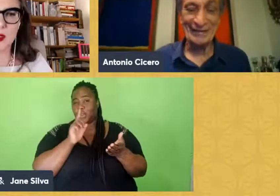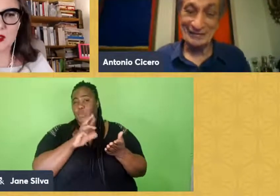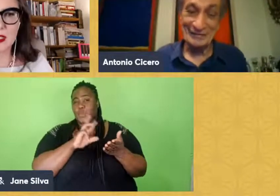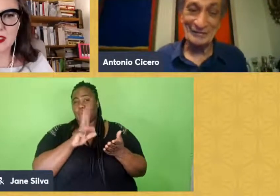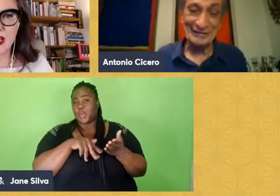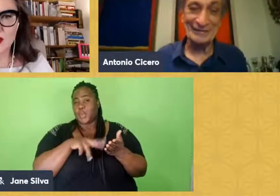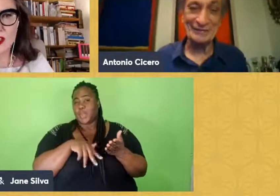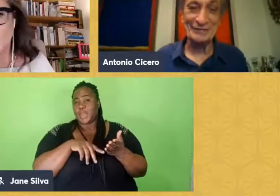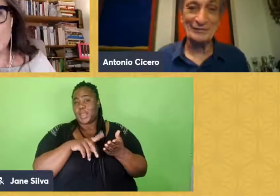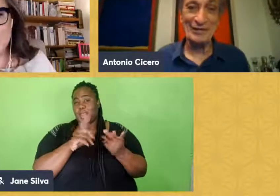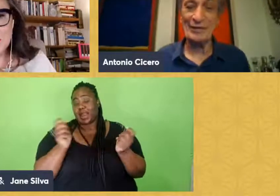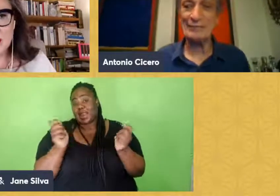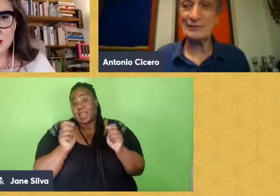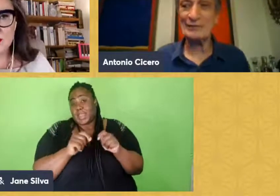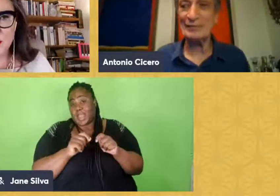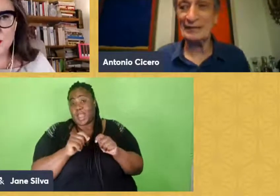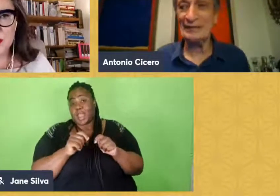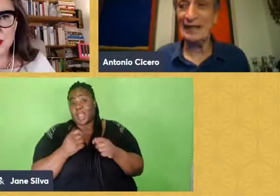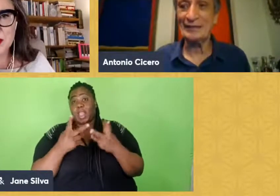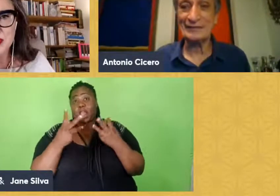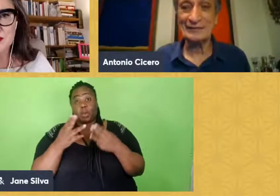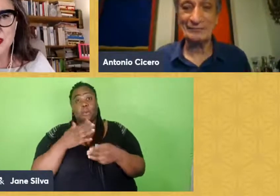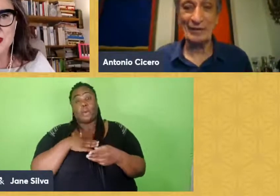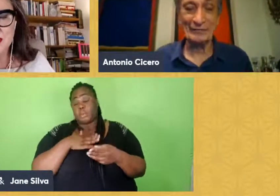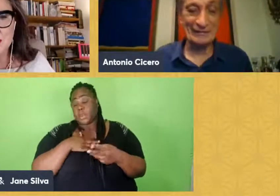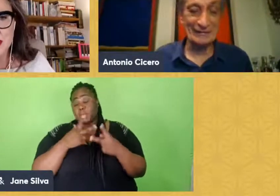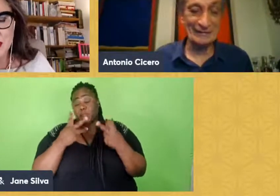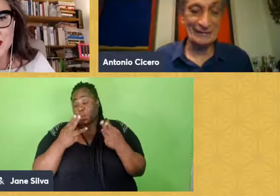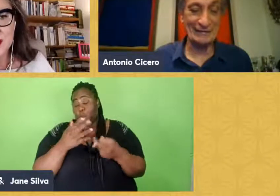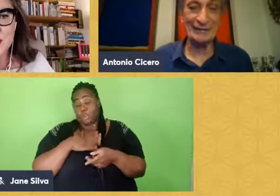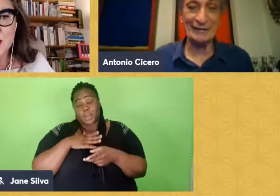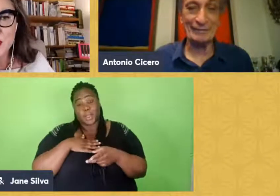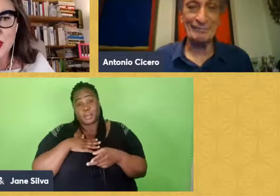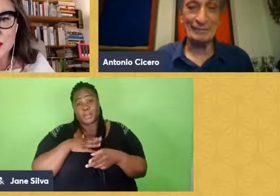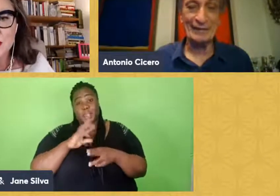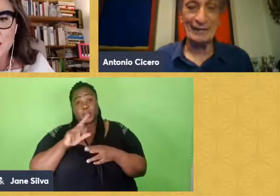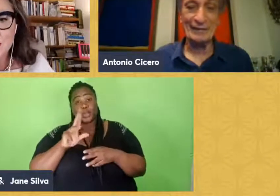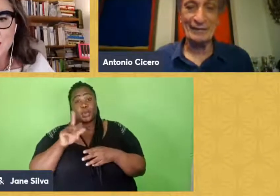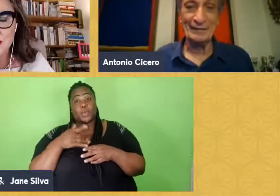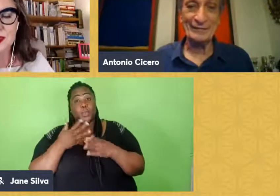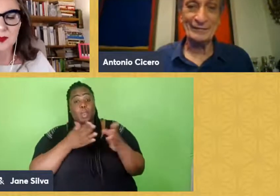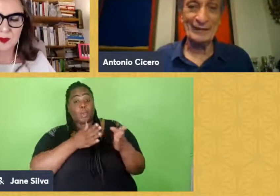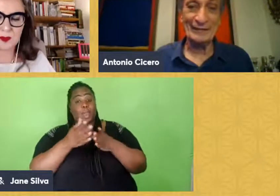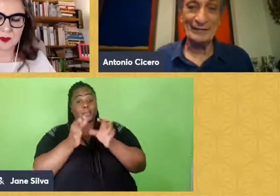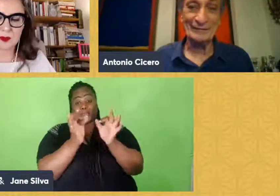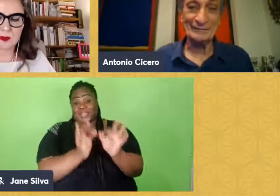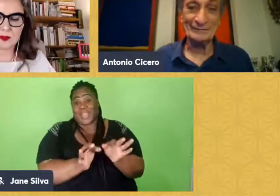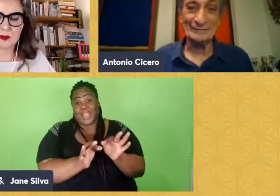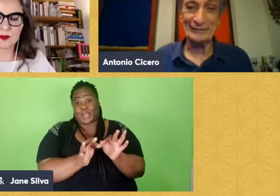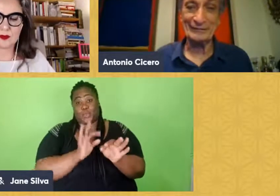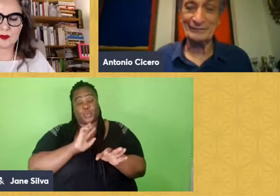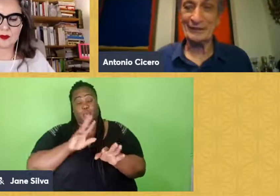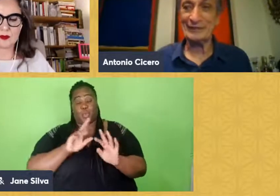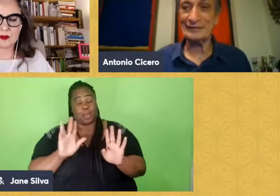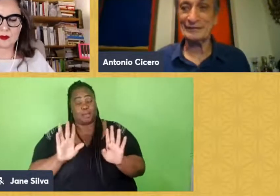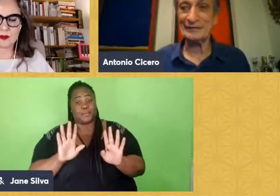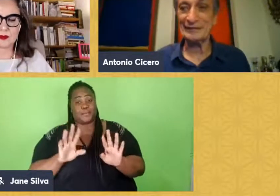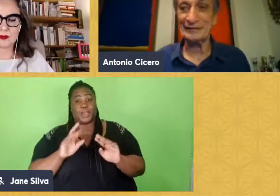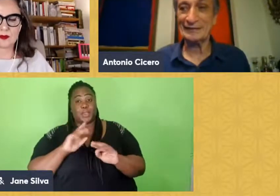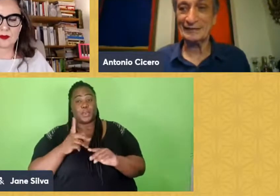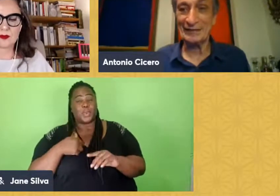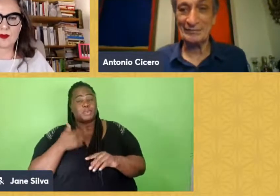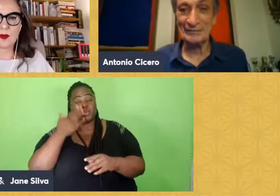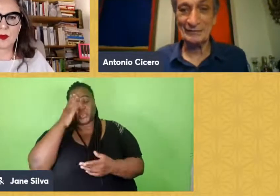é uma possibilidade, né? Como foi para mim, como foi para mim, mas não é necessariamente o caminho, né? Não é, não. Eu não creio que